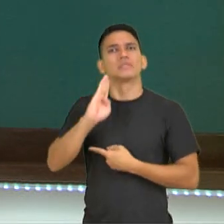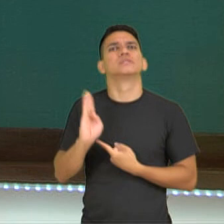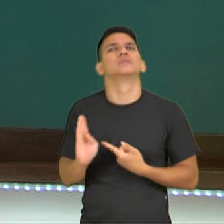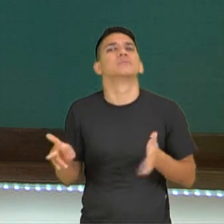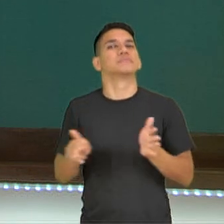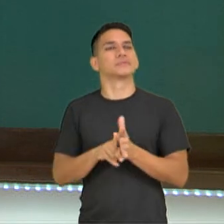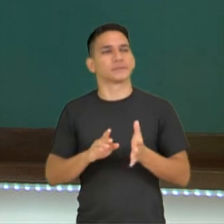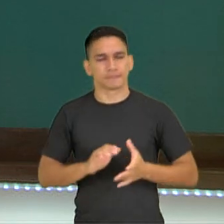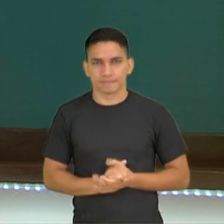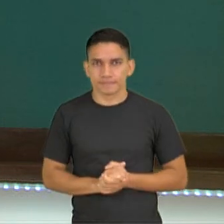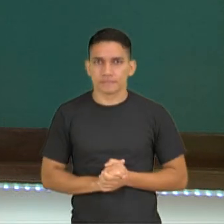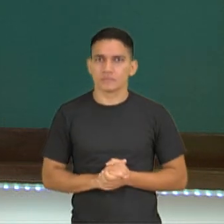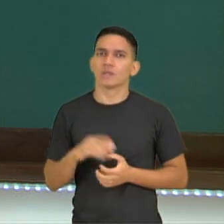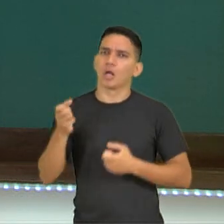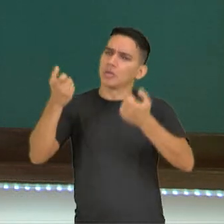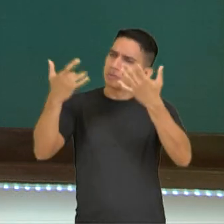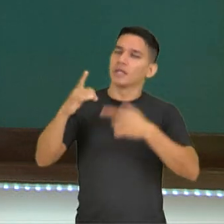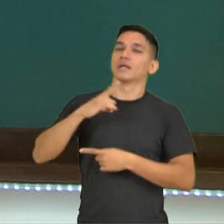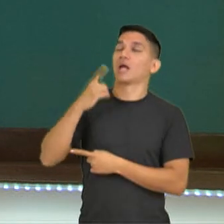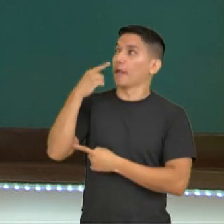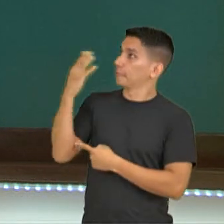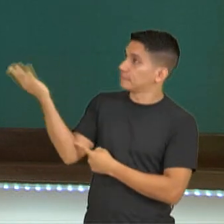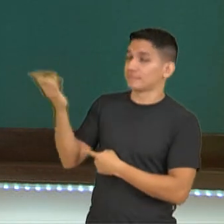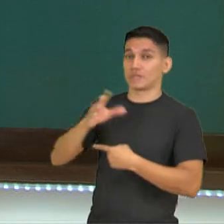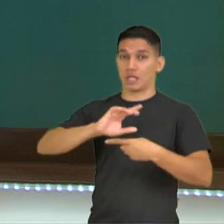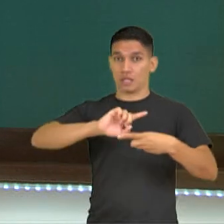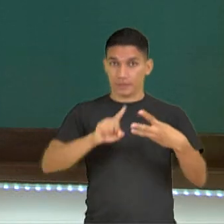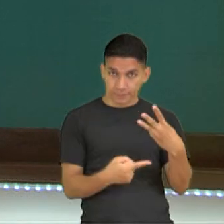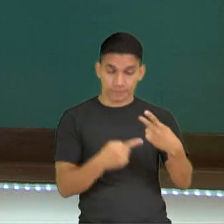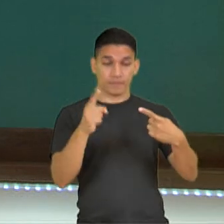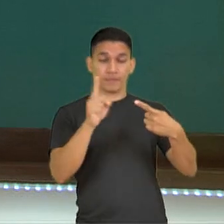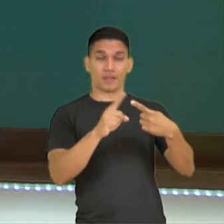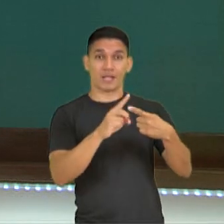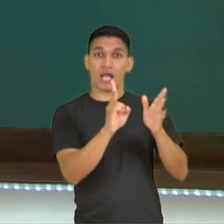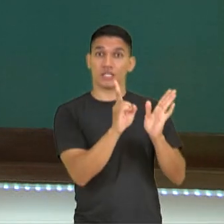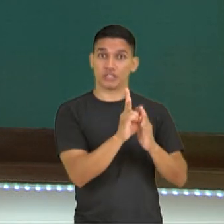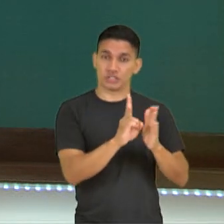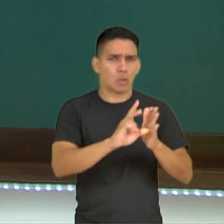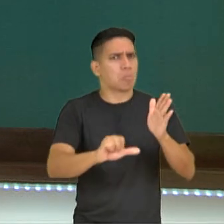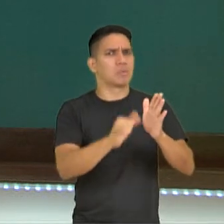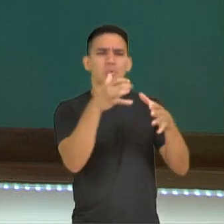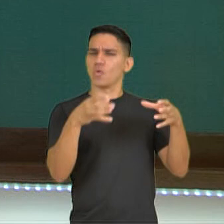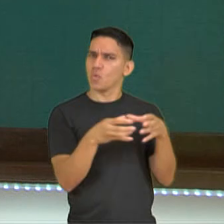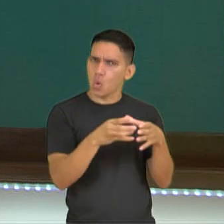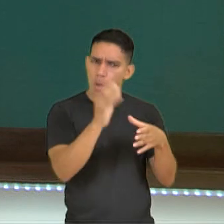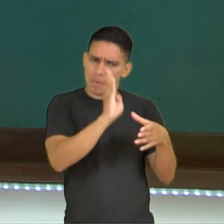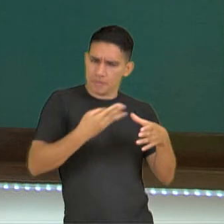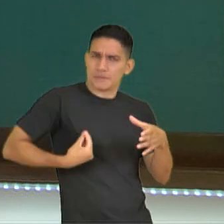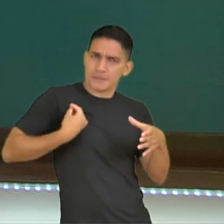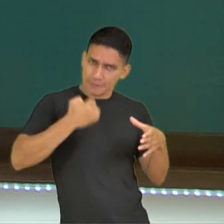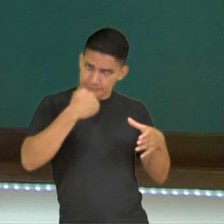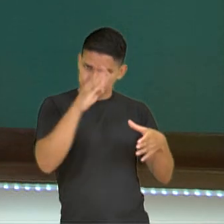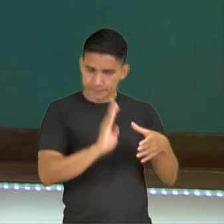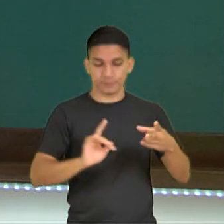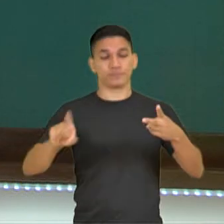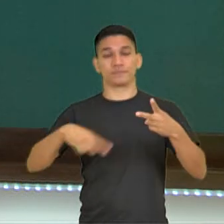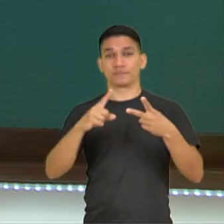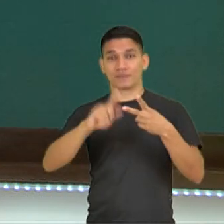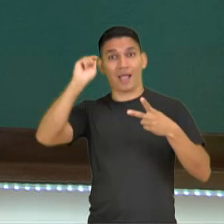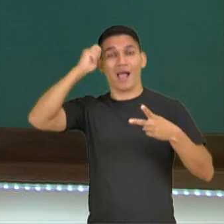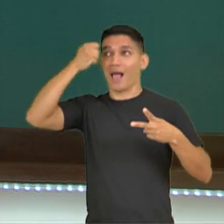propriamente dito? Nós tínhamos os índios, que foram os primeiros povos a habitar o Brasil. Nós tivemos